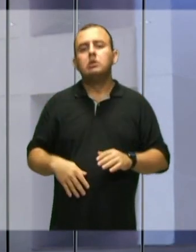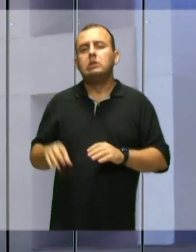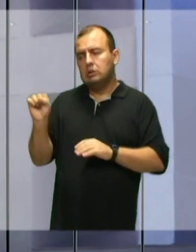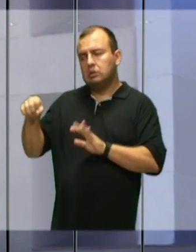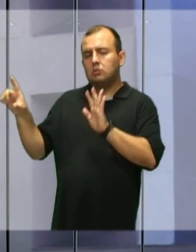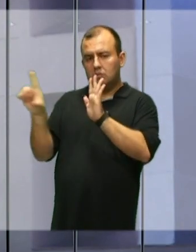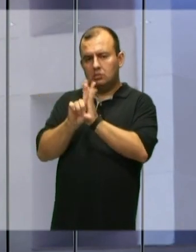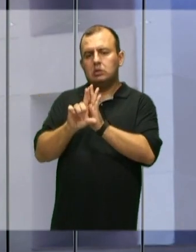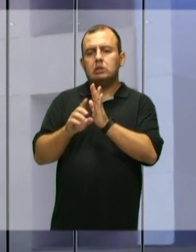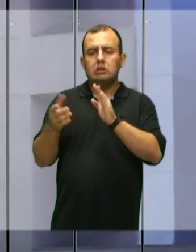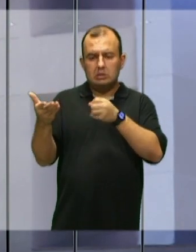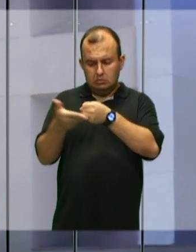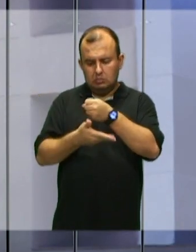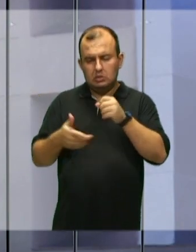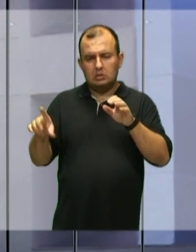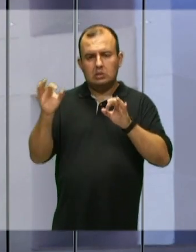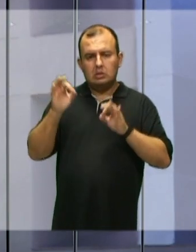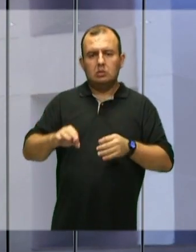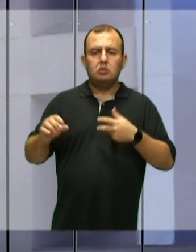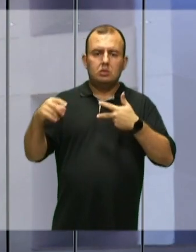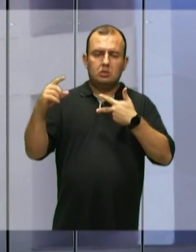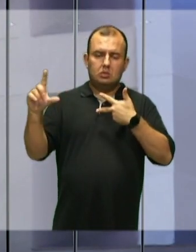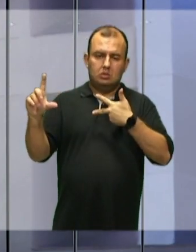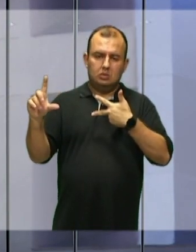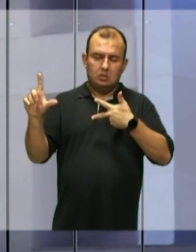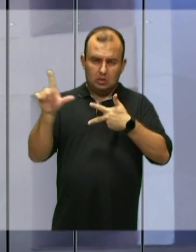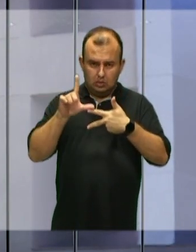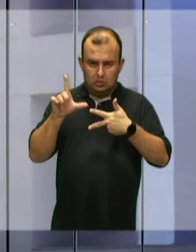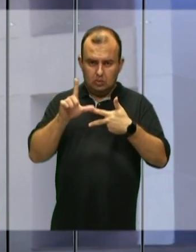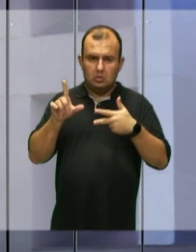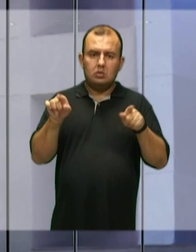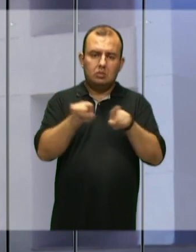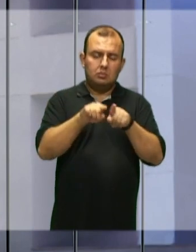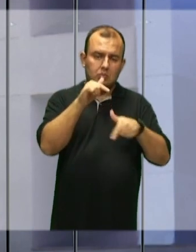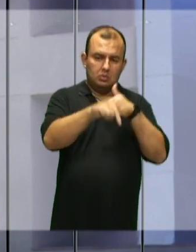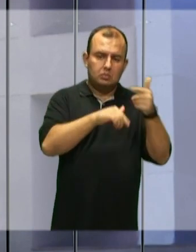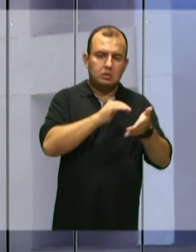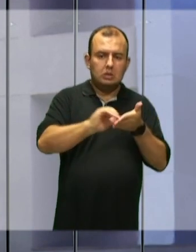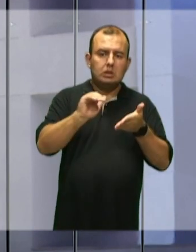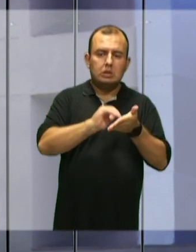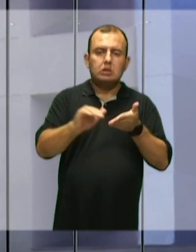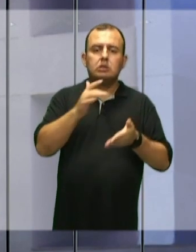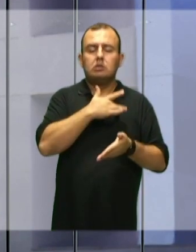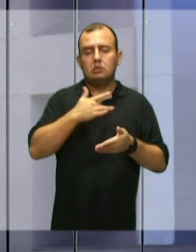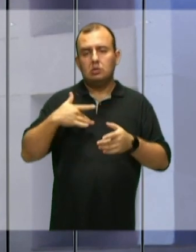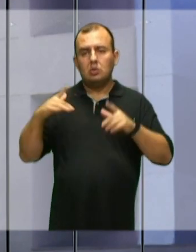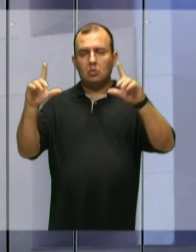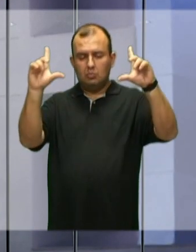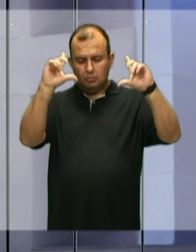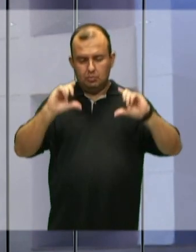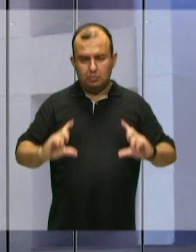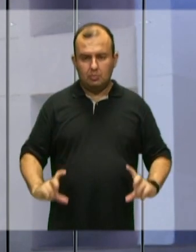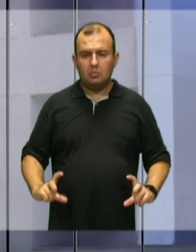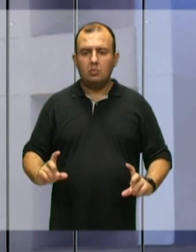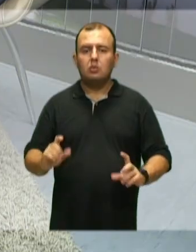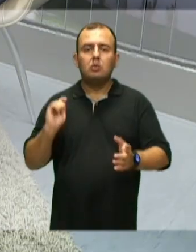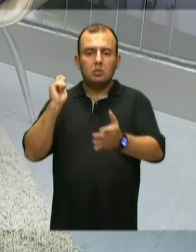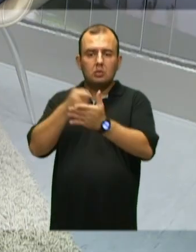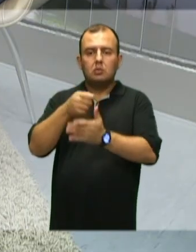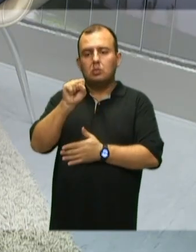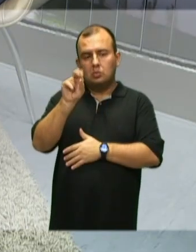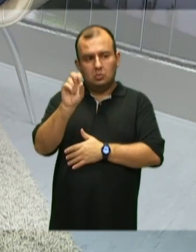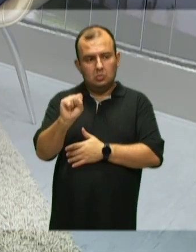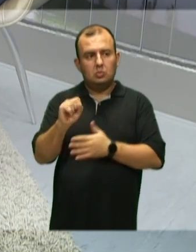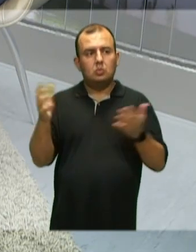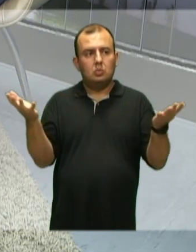bem regulamentada que pela nossa Câmara de Vereadores né junto com o nosso trabalho da Secretaria de Saúde porque o exames de imagem eles são todos pagos pelo sistema único de saúde